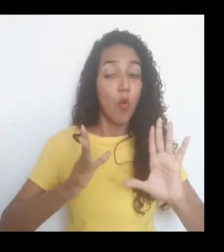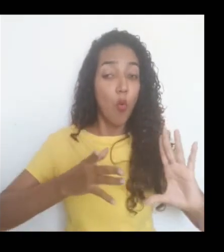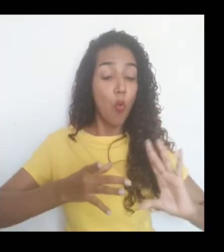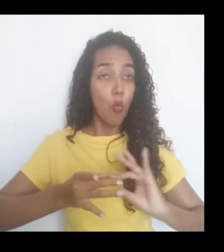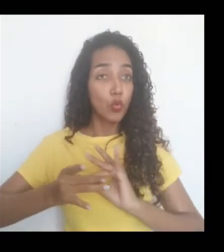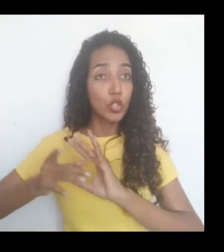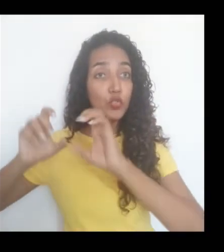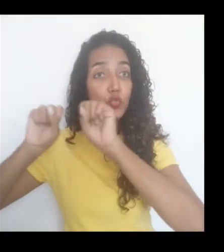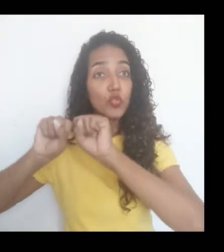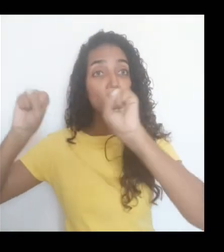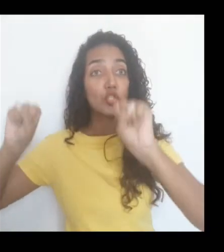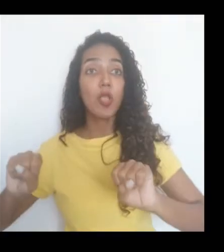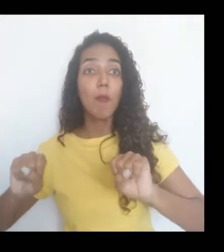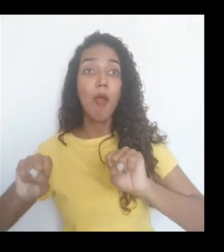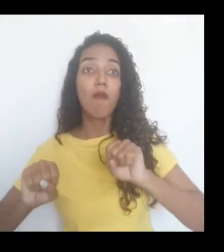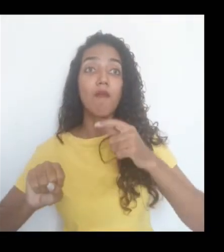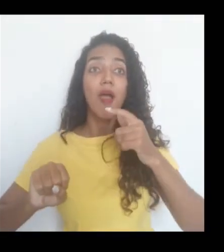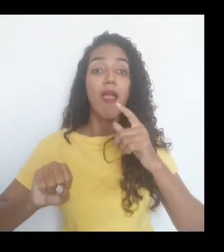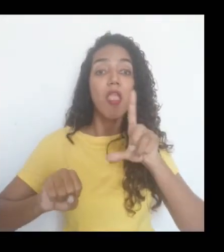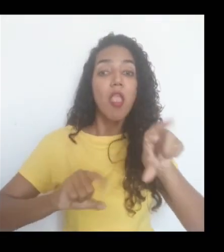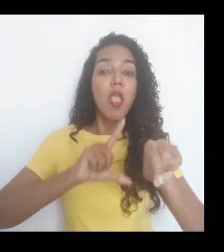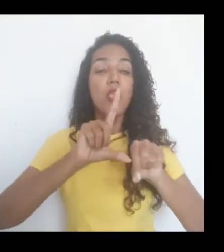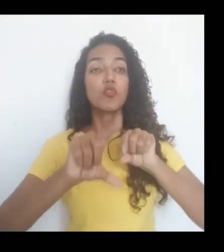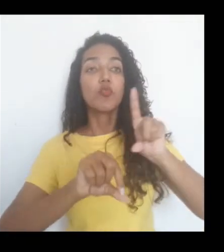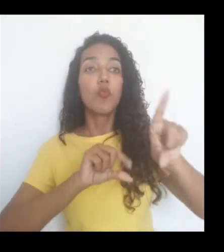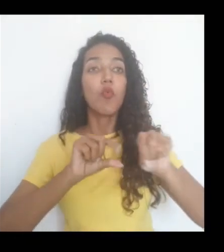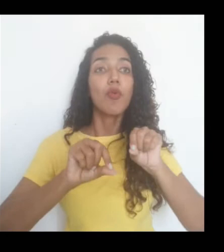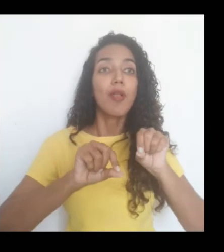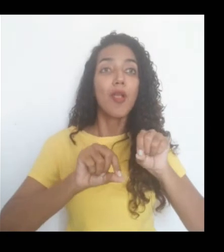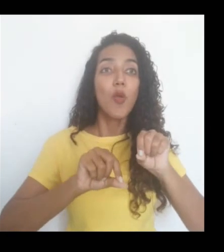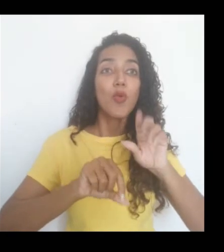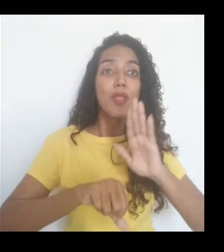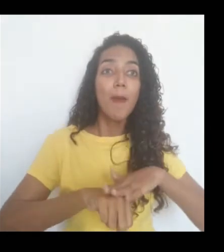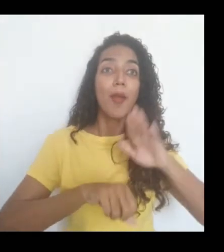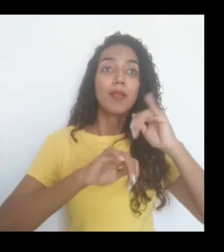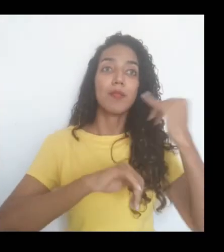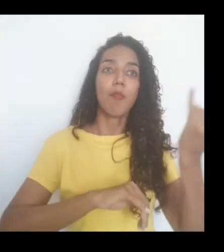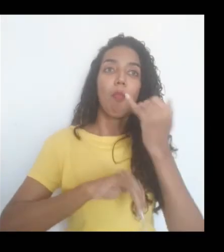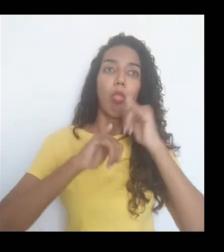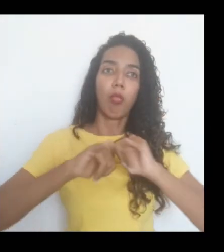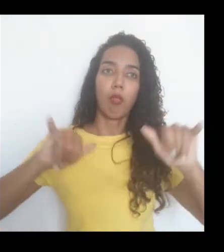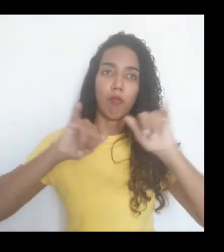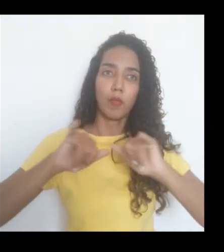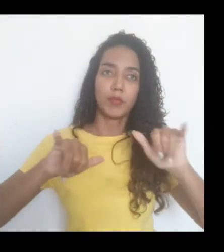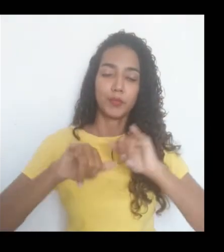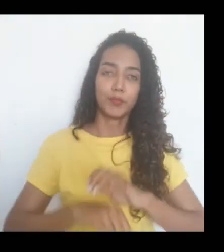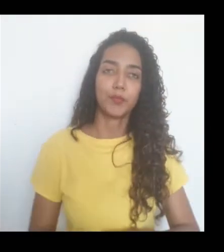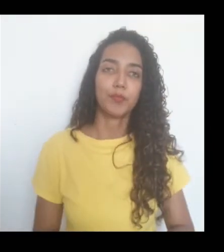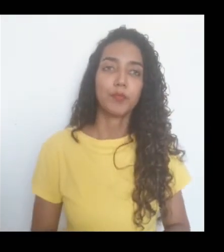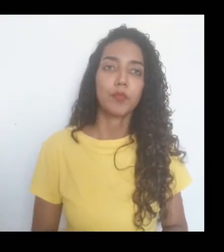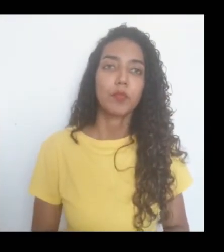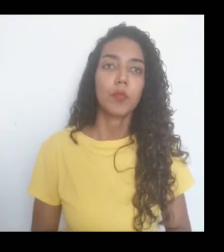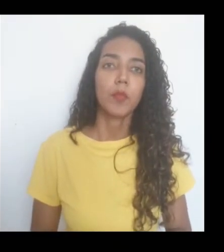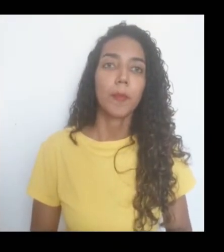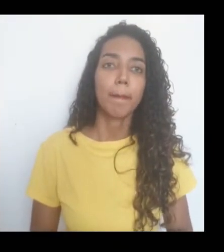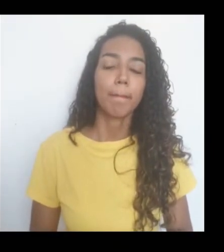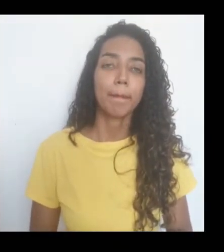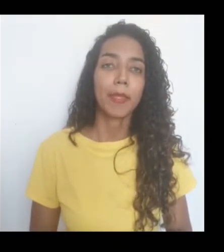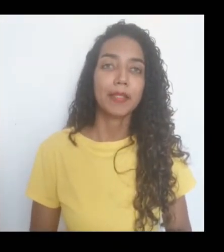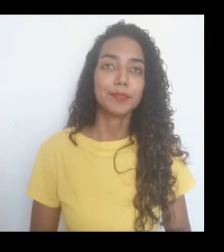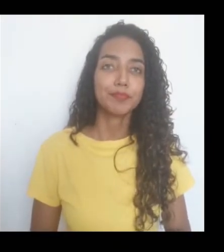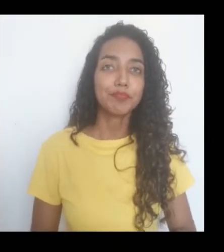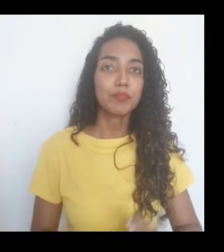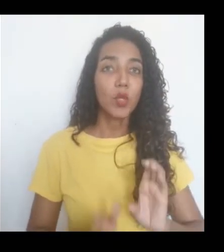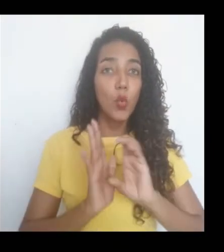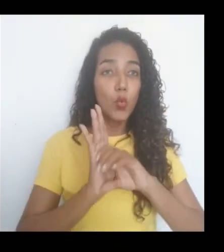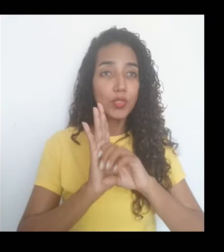para vocês, mas antes disso, a gente vai só reforçar aqui o que é realmente